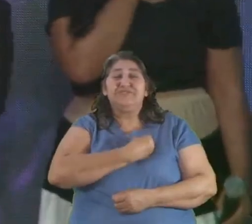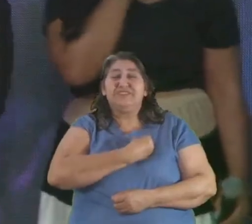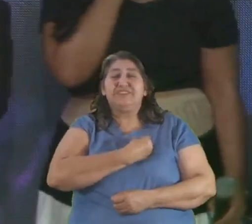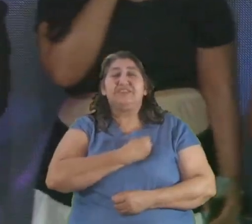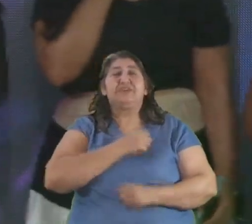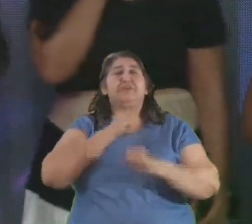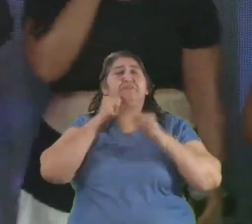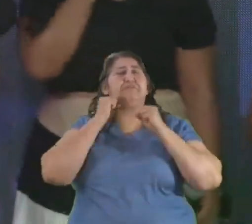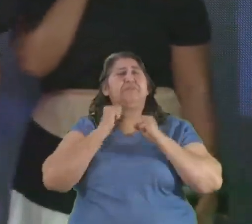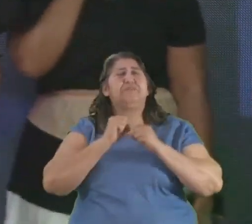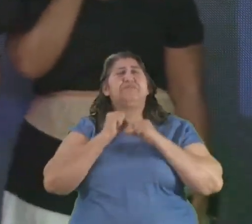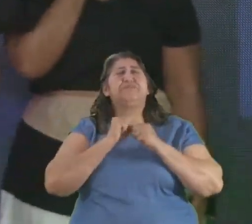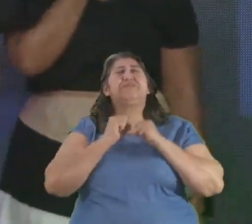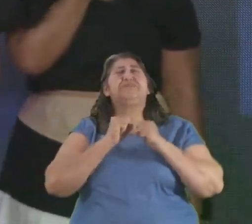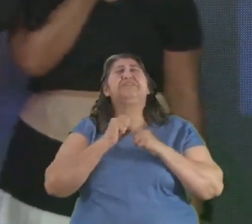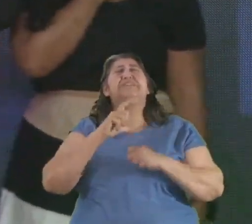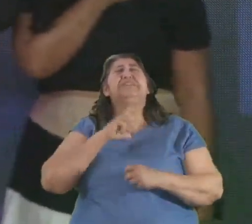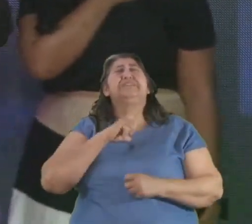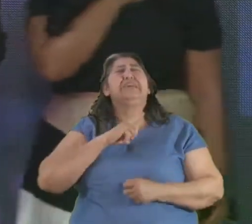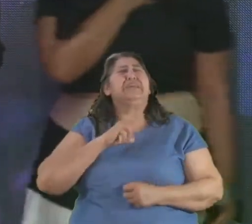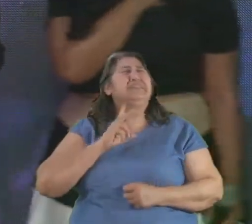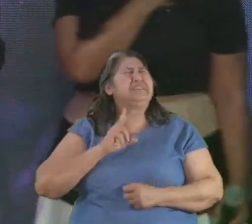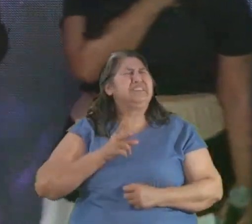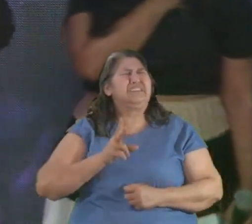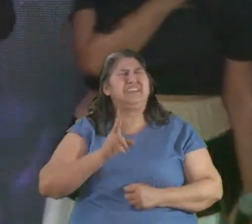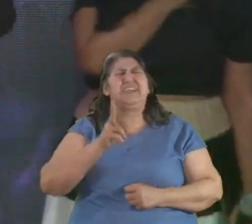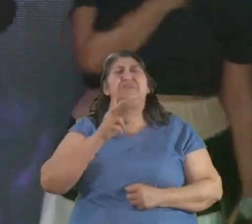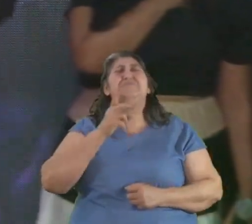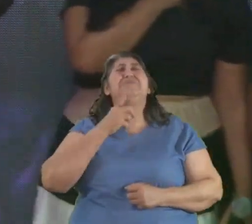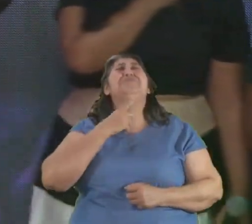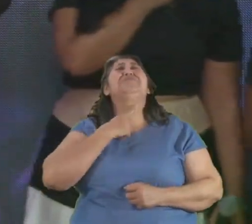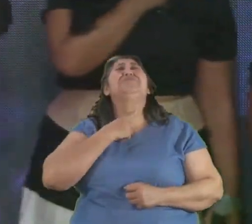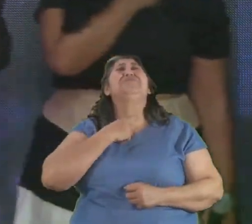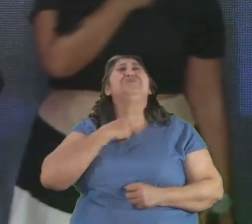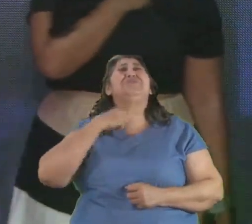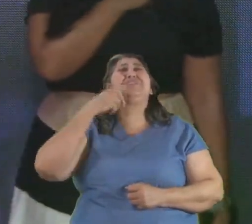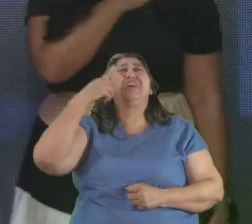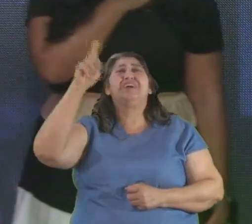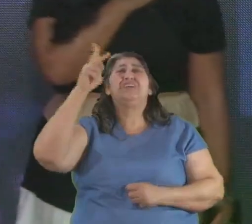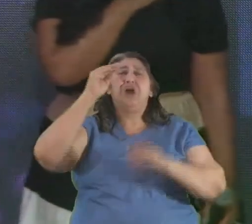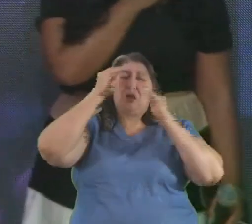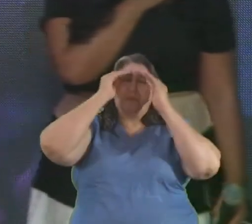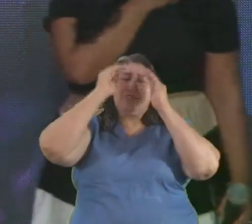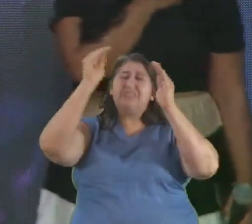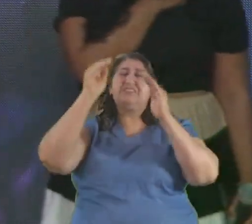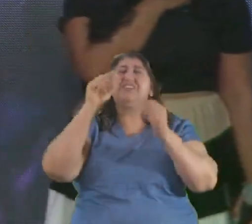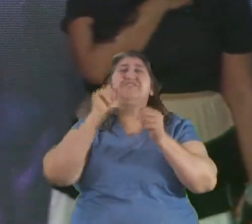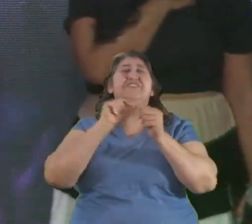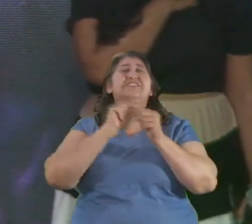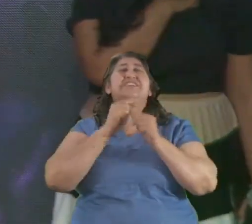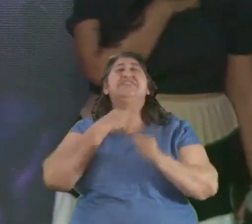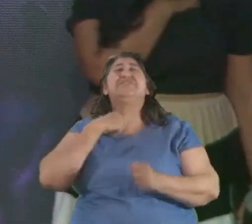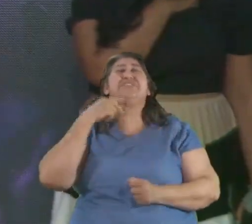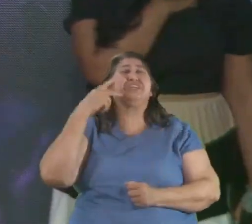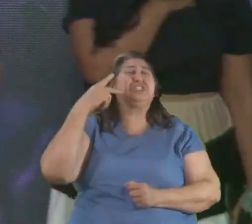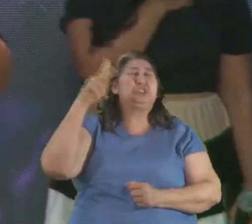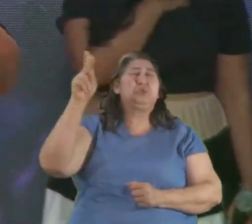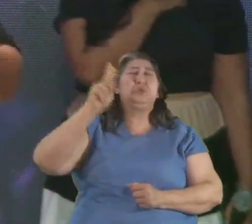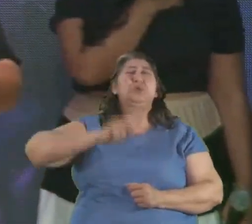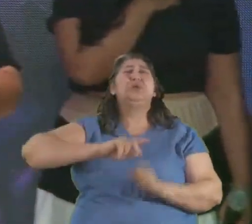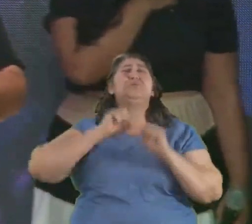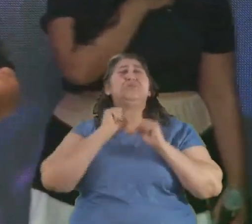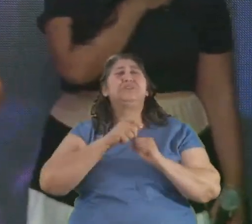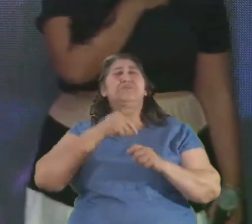para que nós possamos estar, Senhor, no lugar que o Senhor deseja, professando palavras que o Senhor espera que